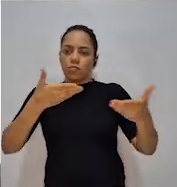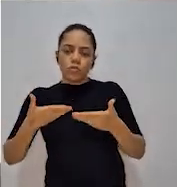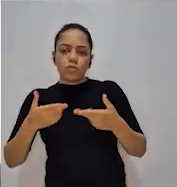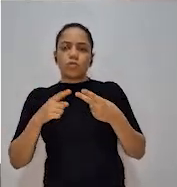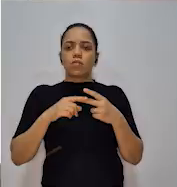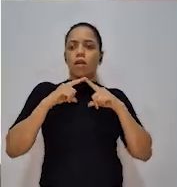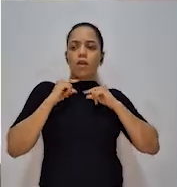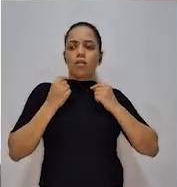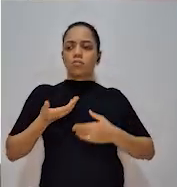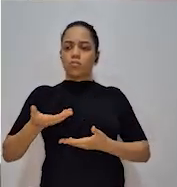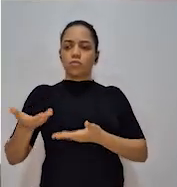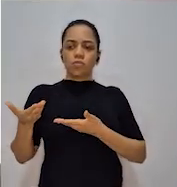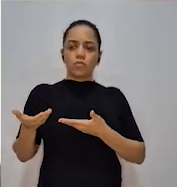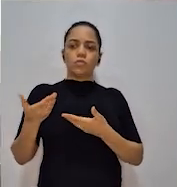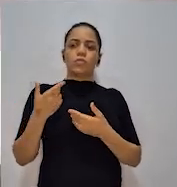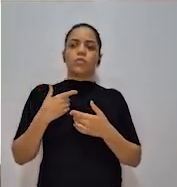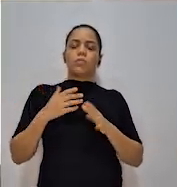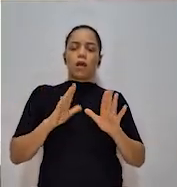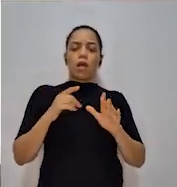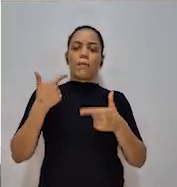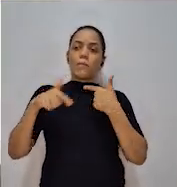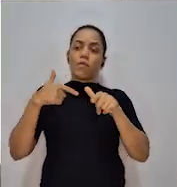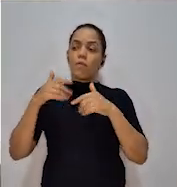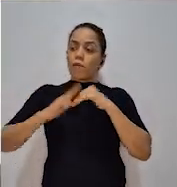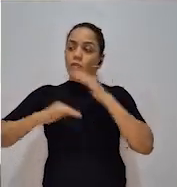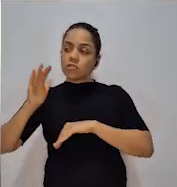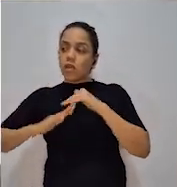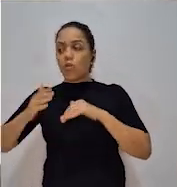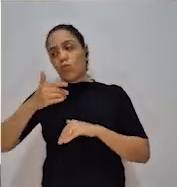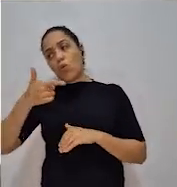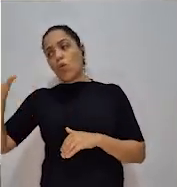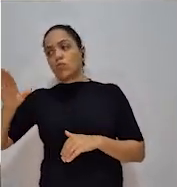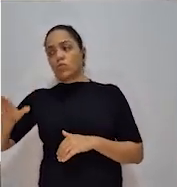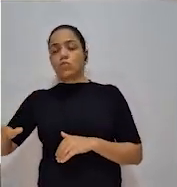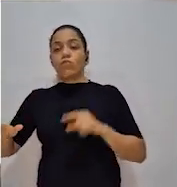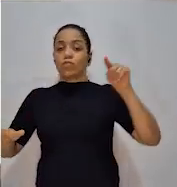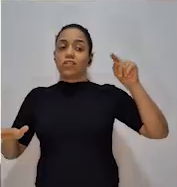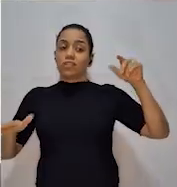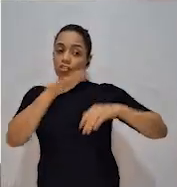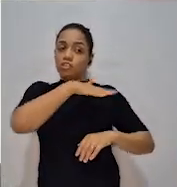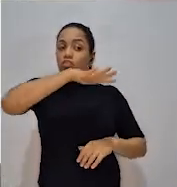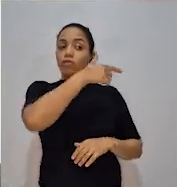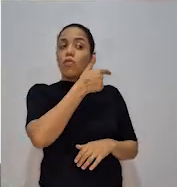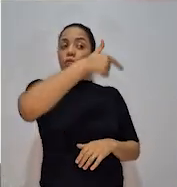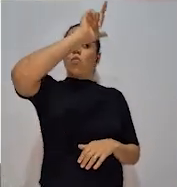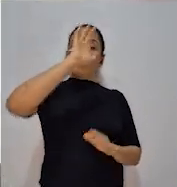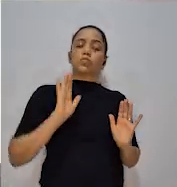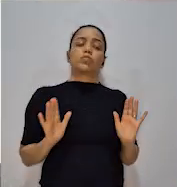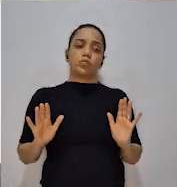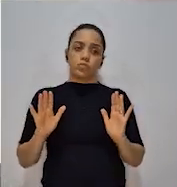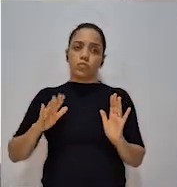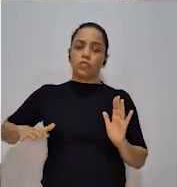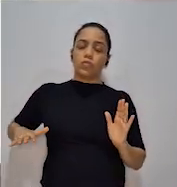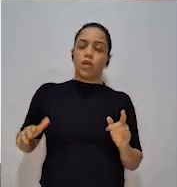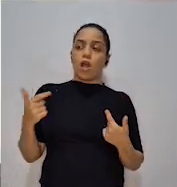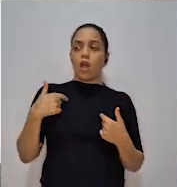para garçom, não desmerecendo nenhuma dessas profissões, mas você está em um outro nível. E aí, quando a gente foi levar o ofício para a própria